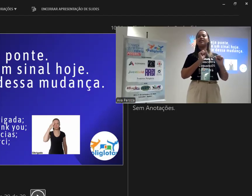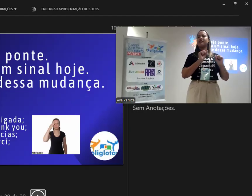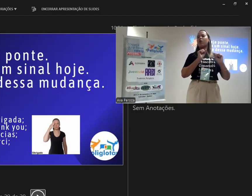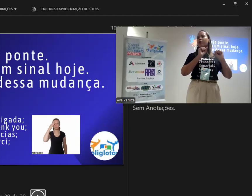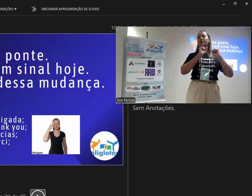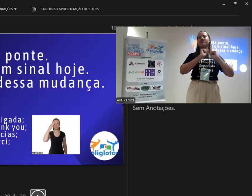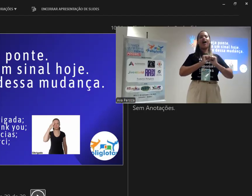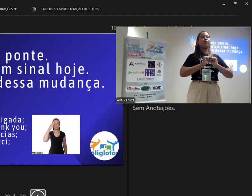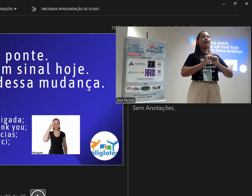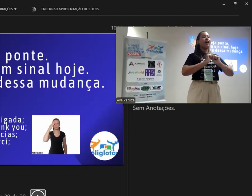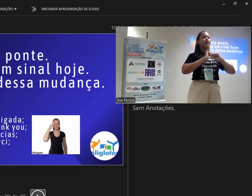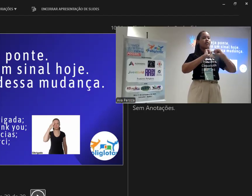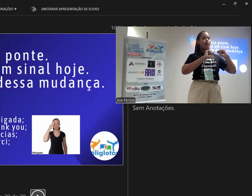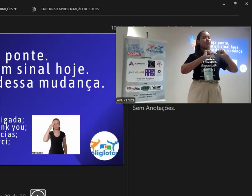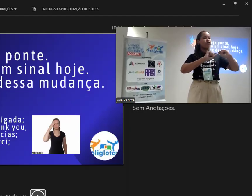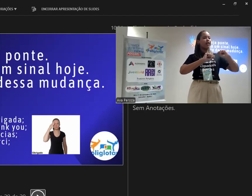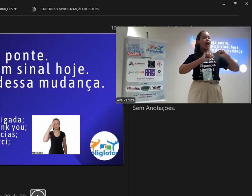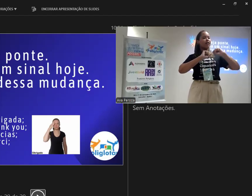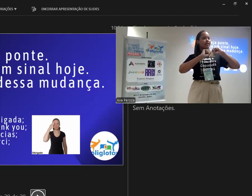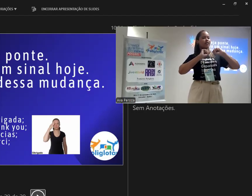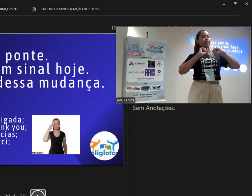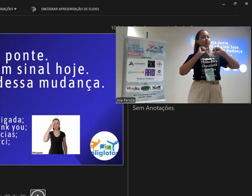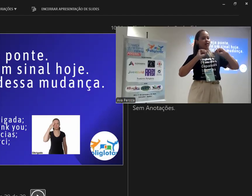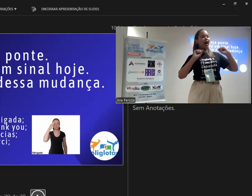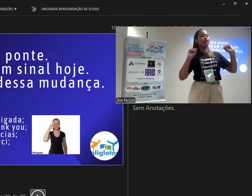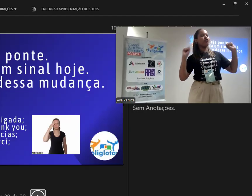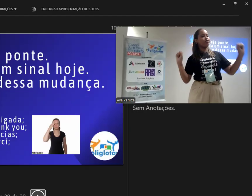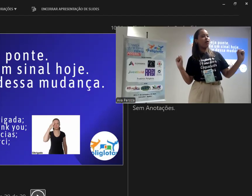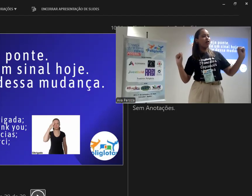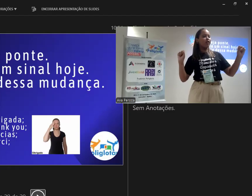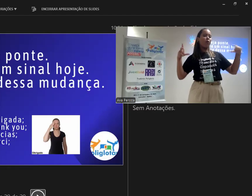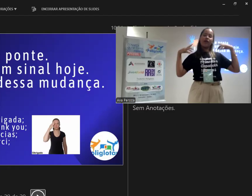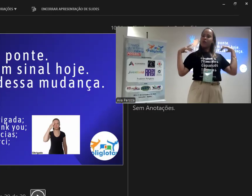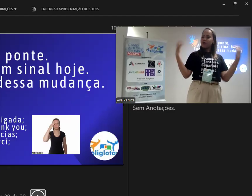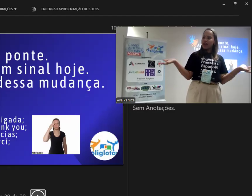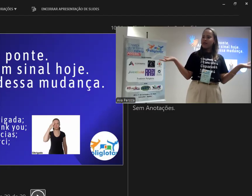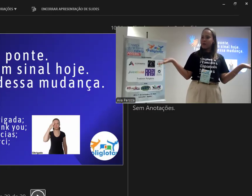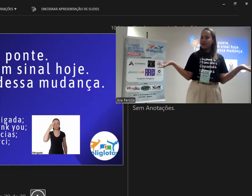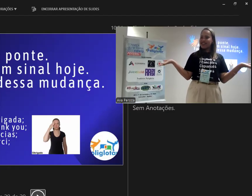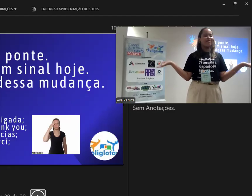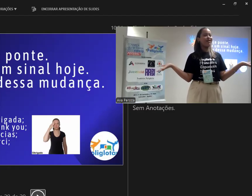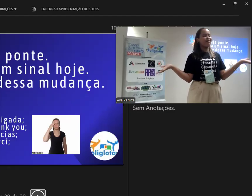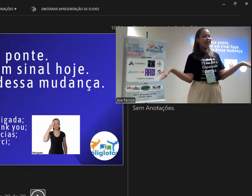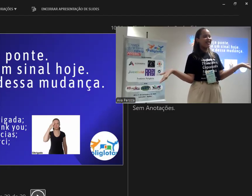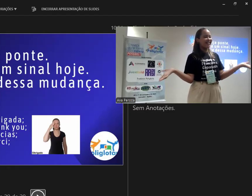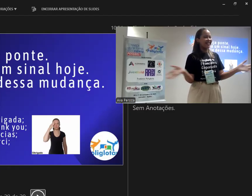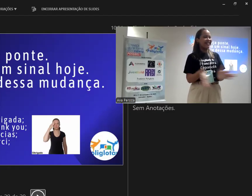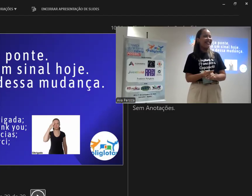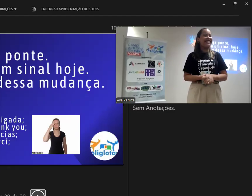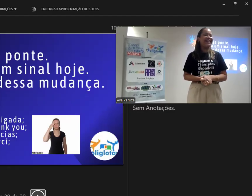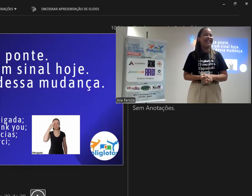desse sinal que eu aprendi na aula. Então, você pode encontrar acessando a Viajante Poliglota ou pegando meu contato depois, no final da palestra.